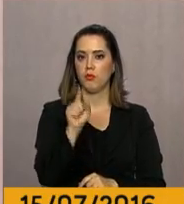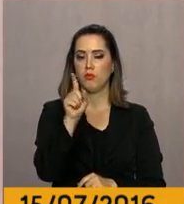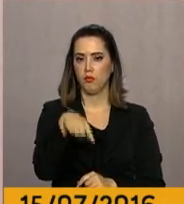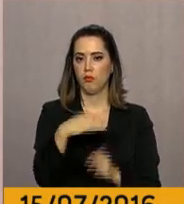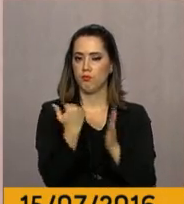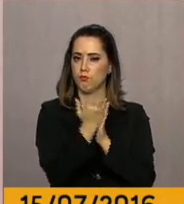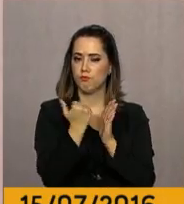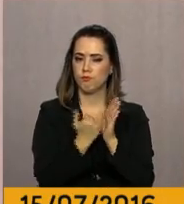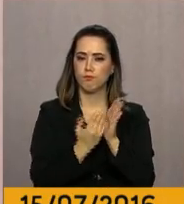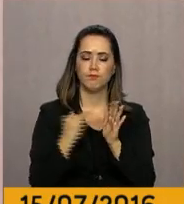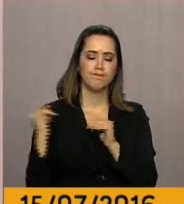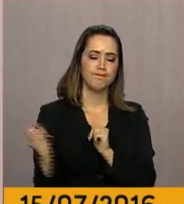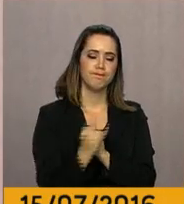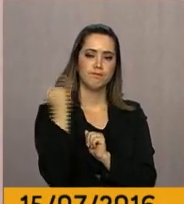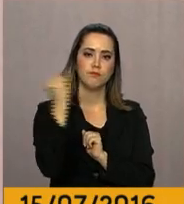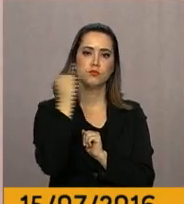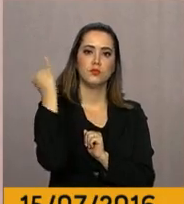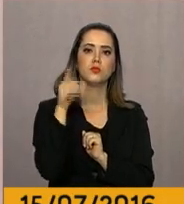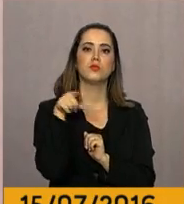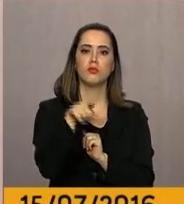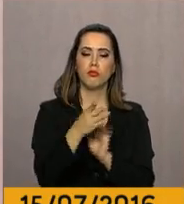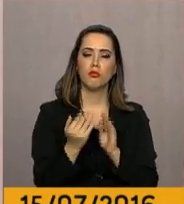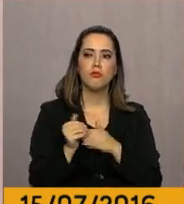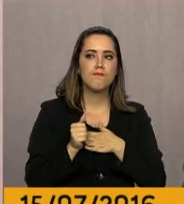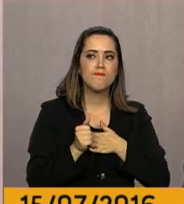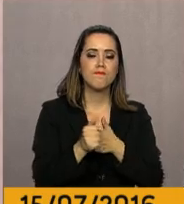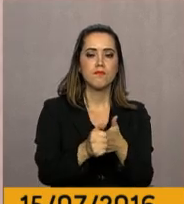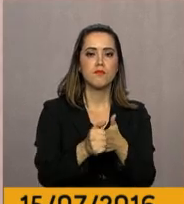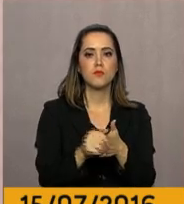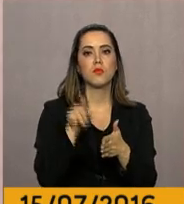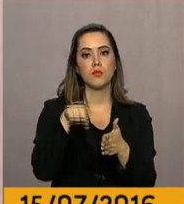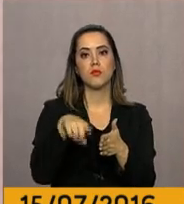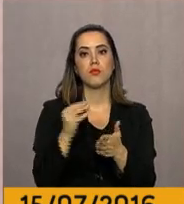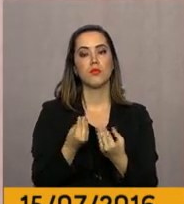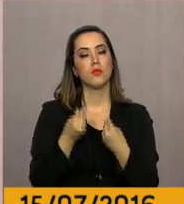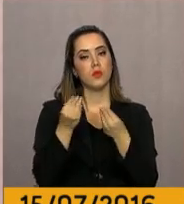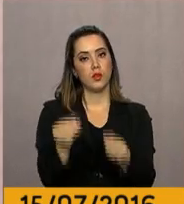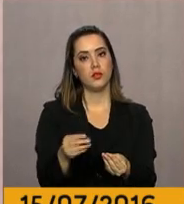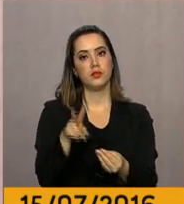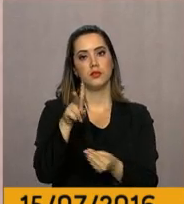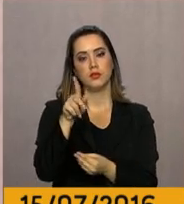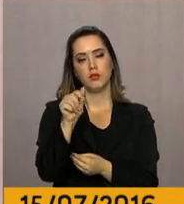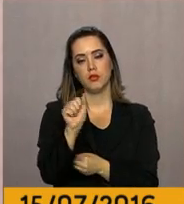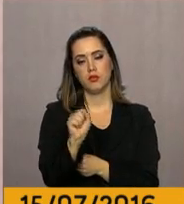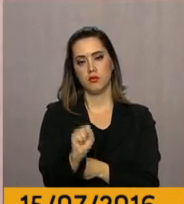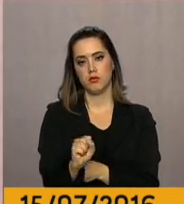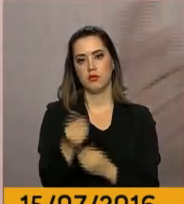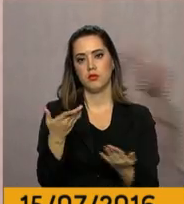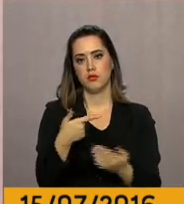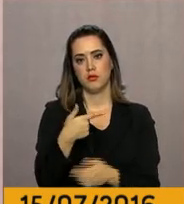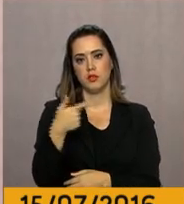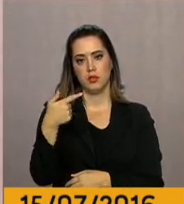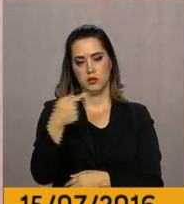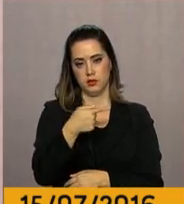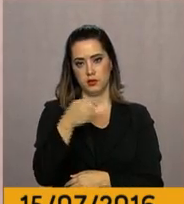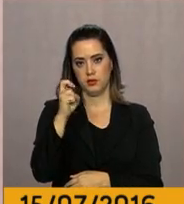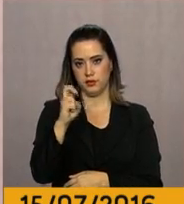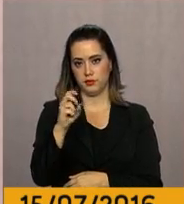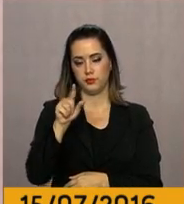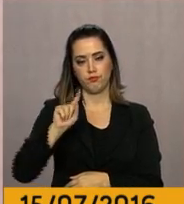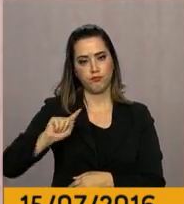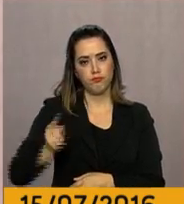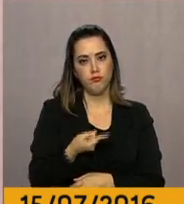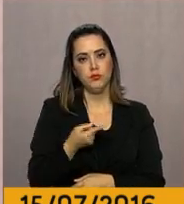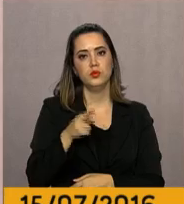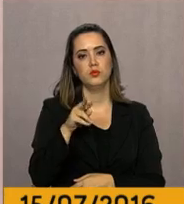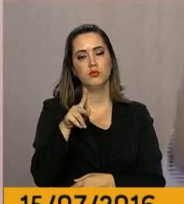programa importantíssimo nessa direção. Então, asseguradas as vagas, 75 mil vagas que foram anunciadas pelo